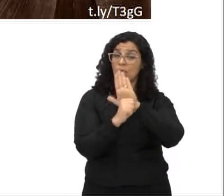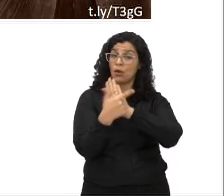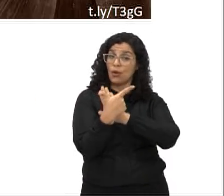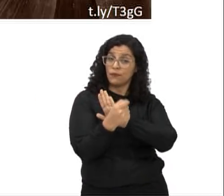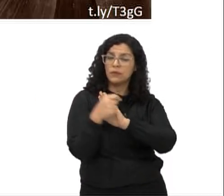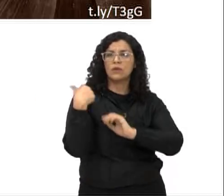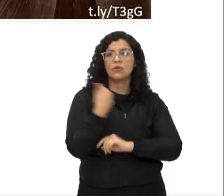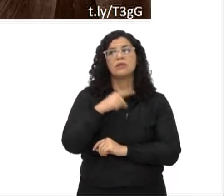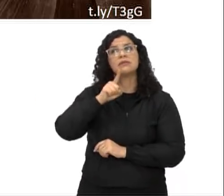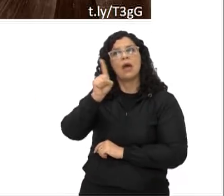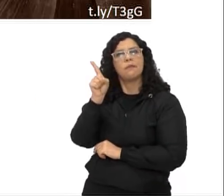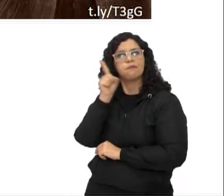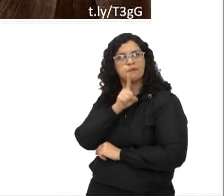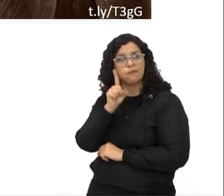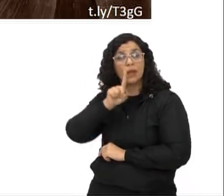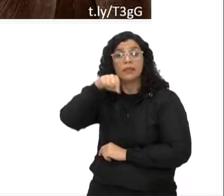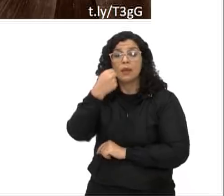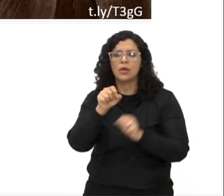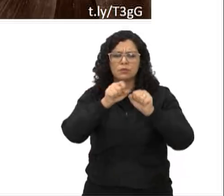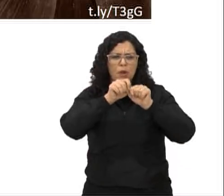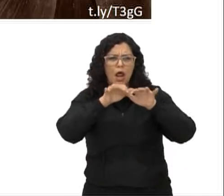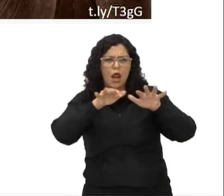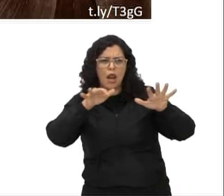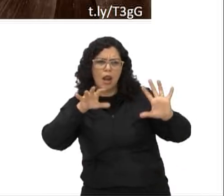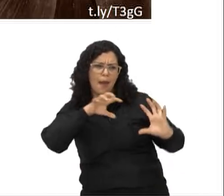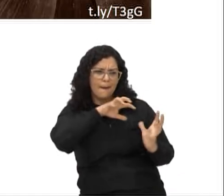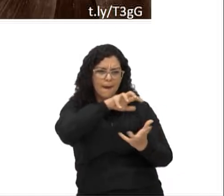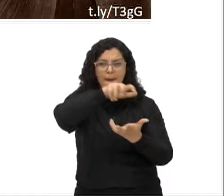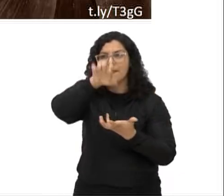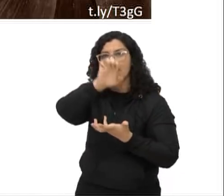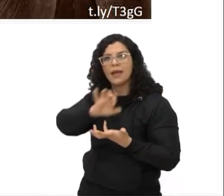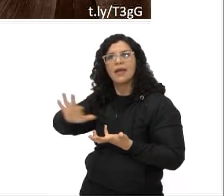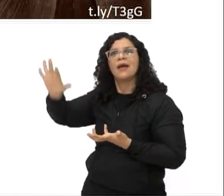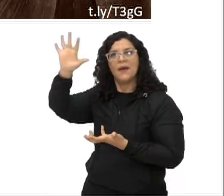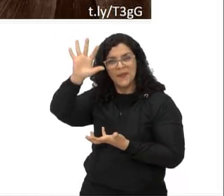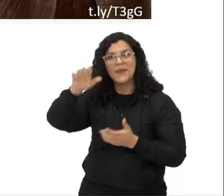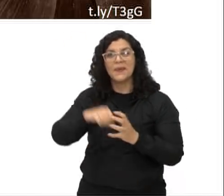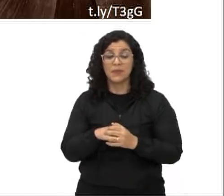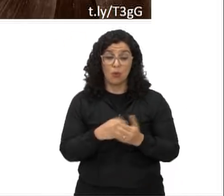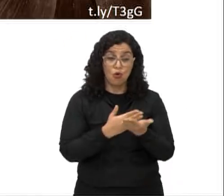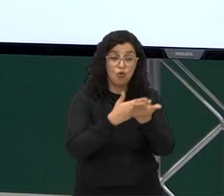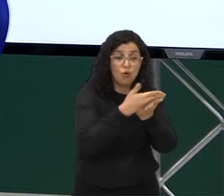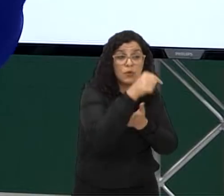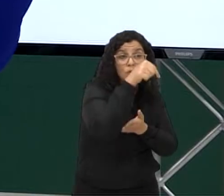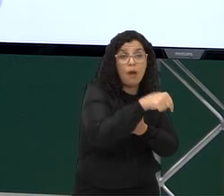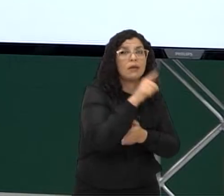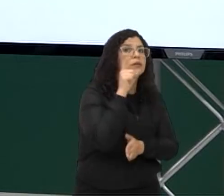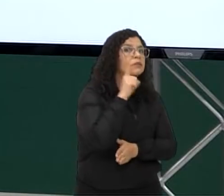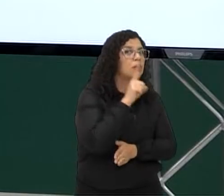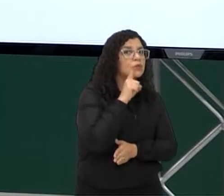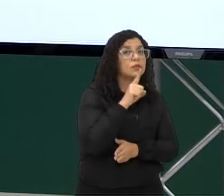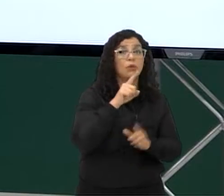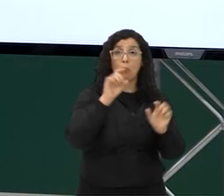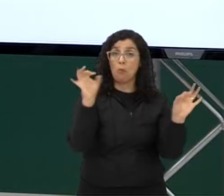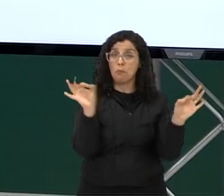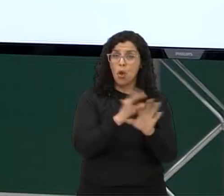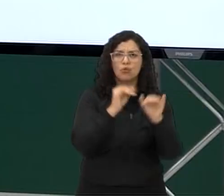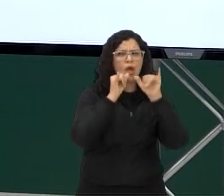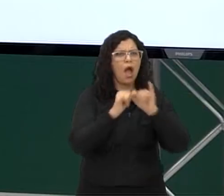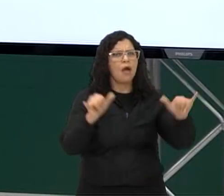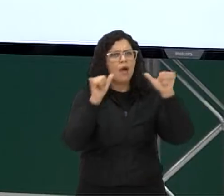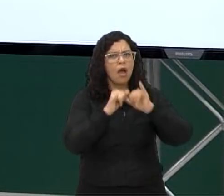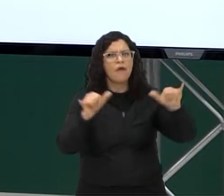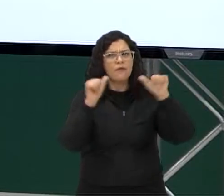primeiro nos Estados Unidos e depois se expandiu pela Europa. Então temos a criação nos Estados Unidos e após a divulgação, né, a